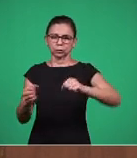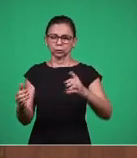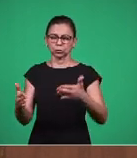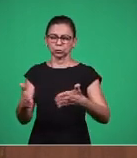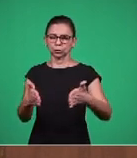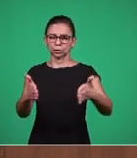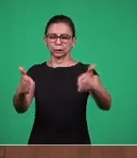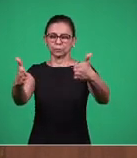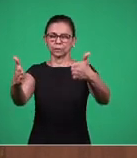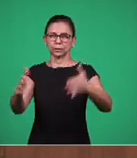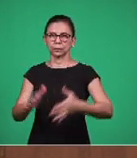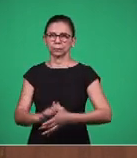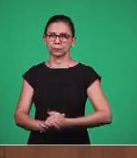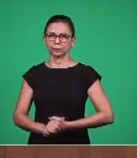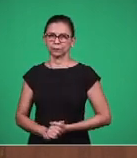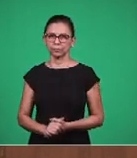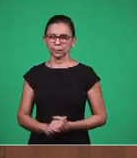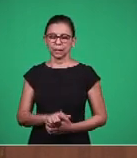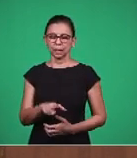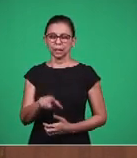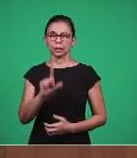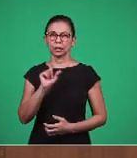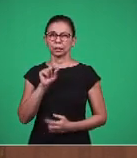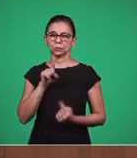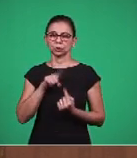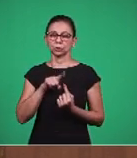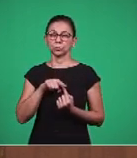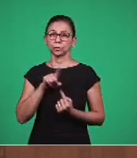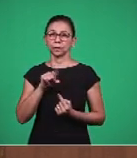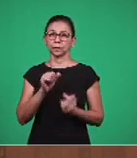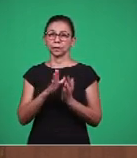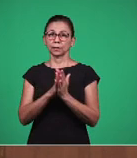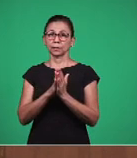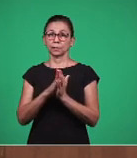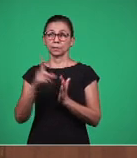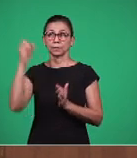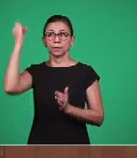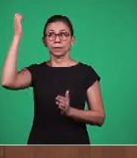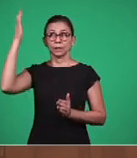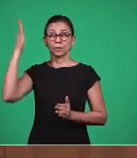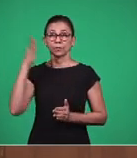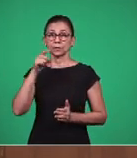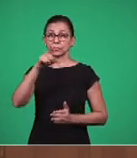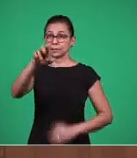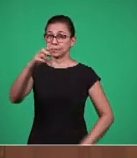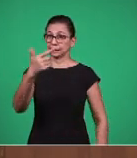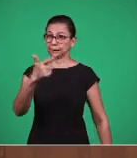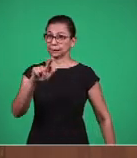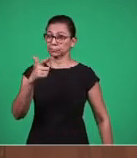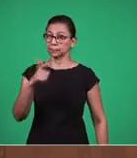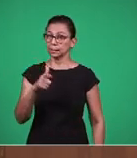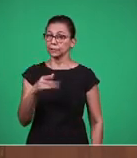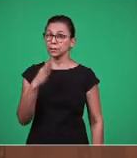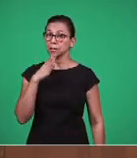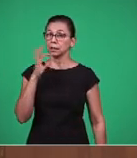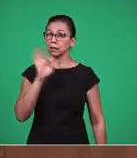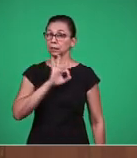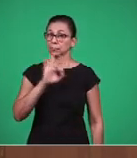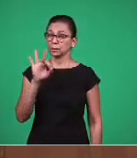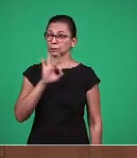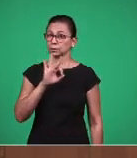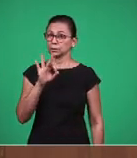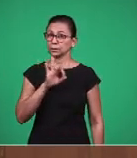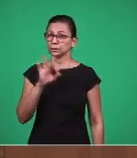Aquele que não tem palavra revelada não vai conhecer a bênção que foi